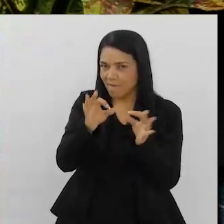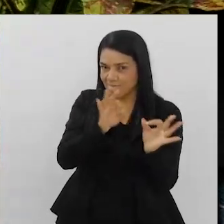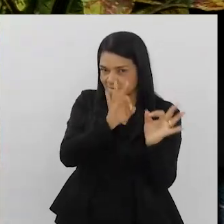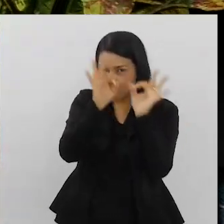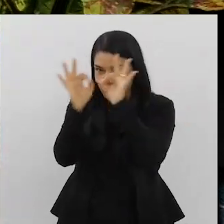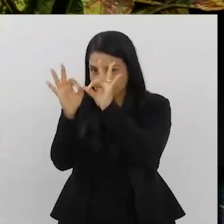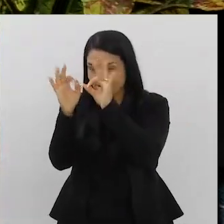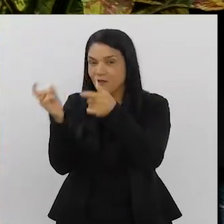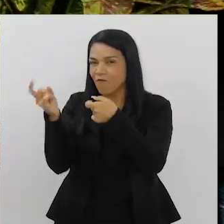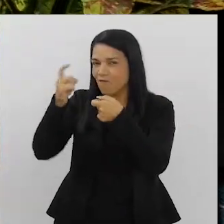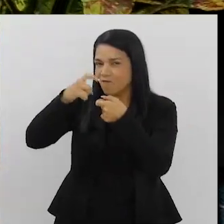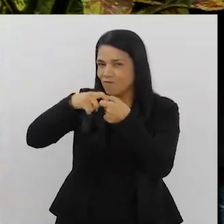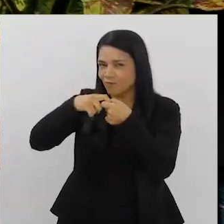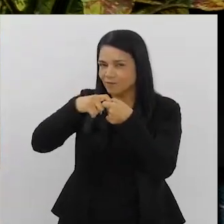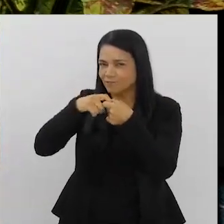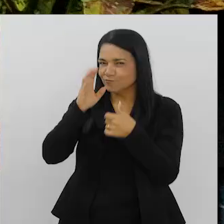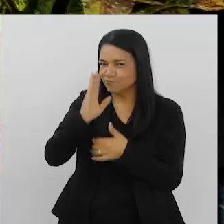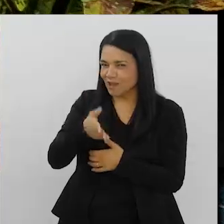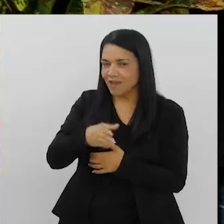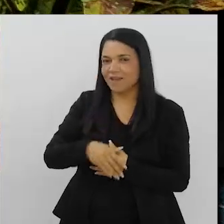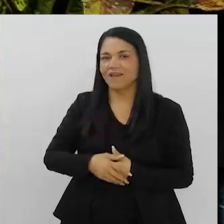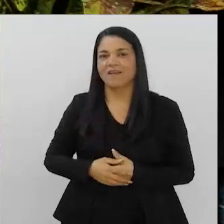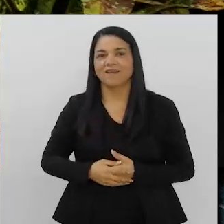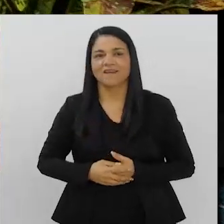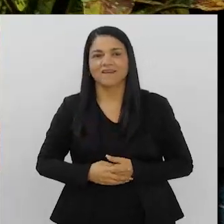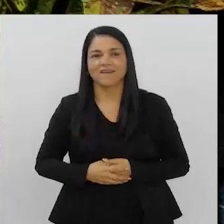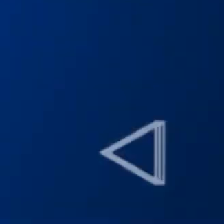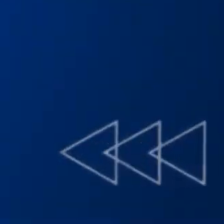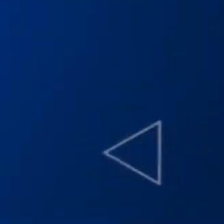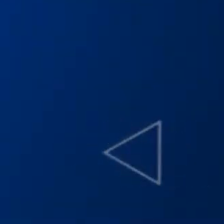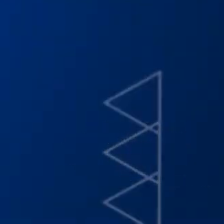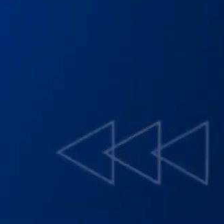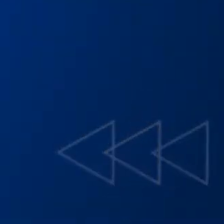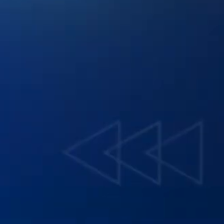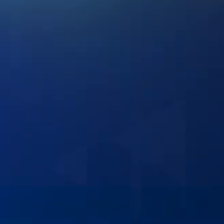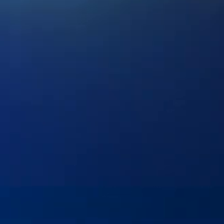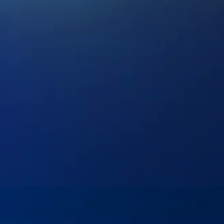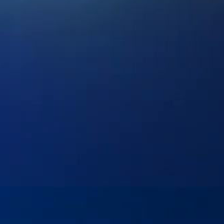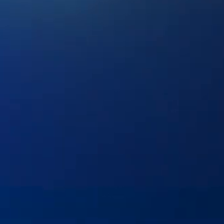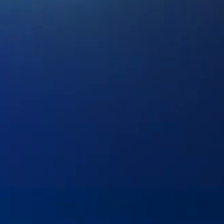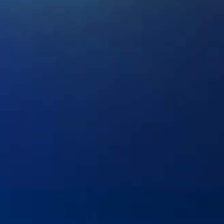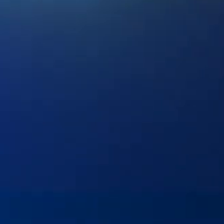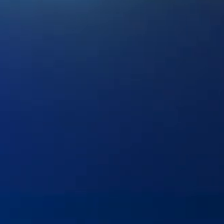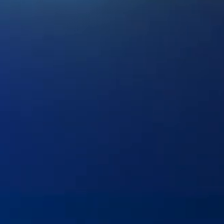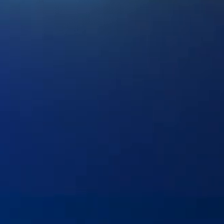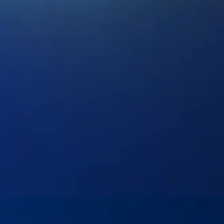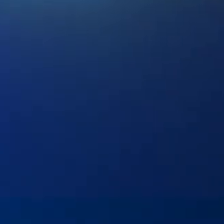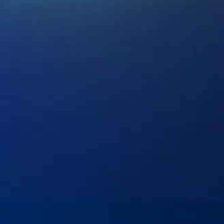ficar coladinho conosco, que nós já voltamos com a Priscila Blini.